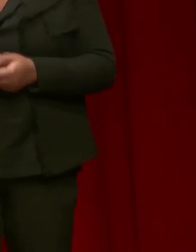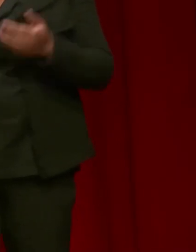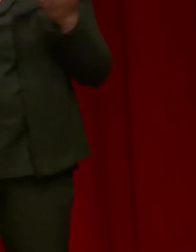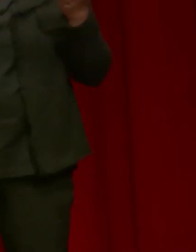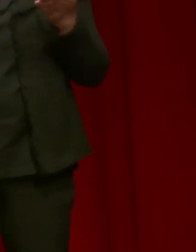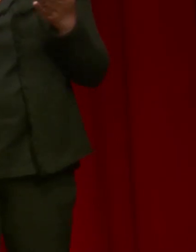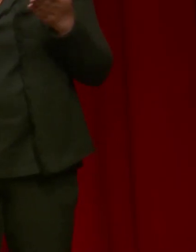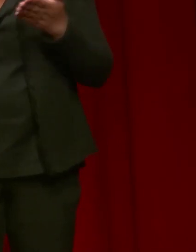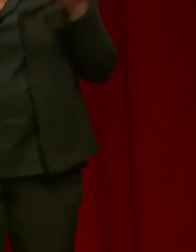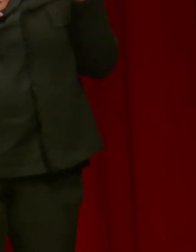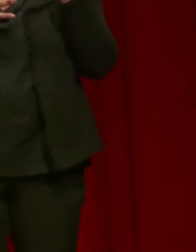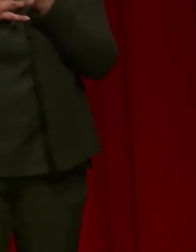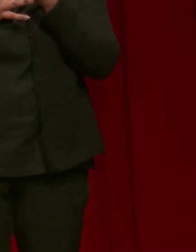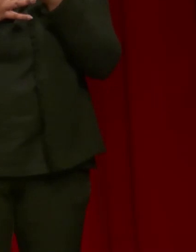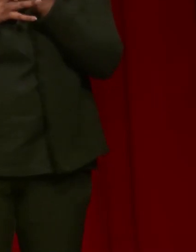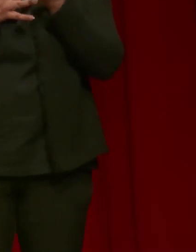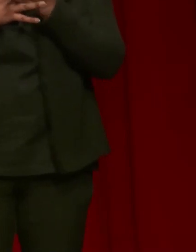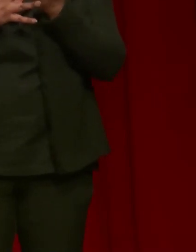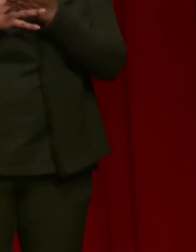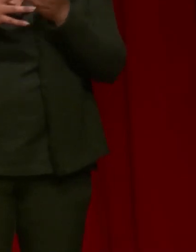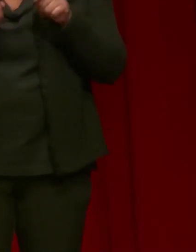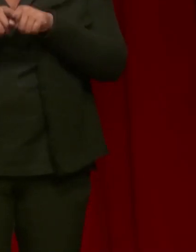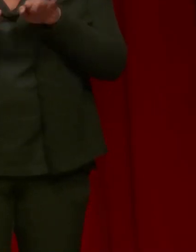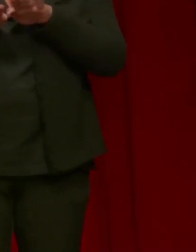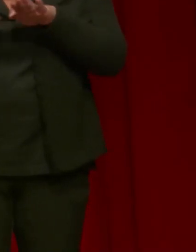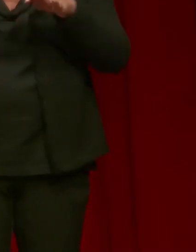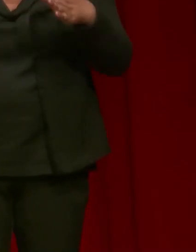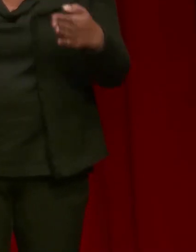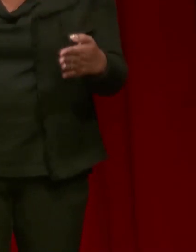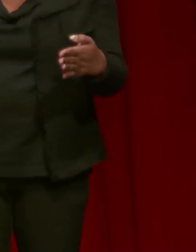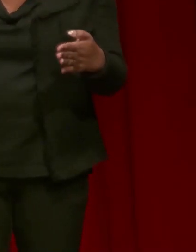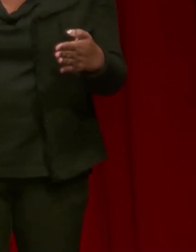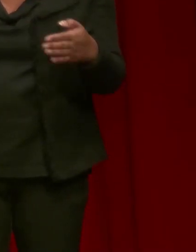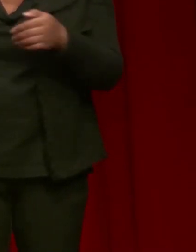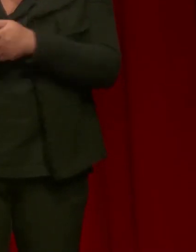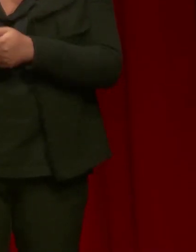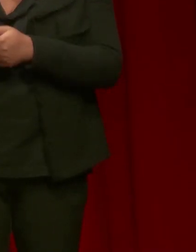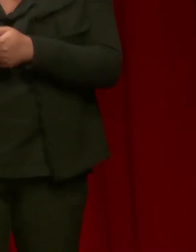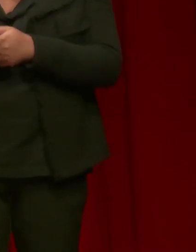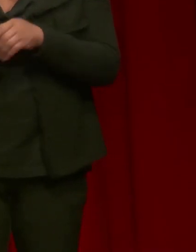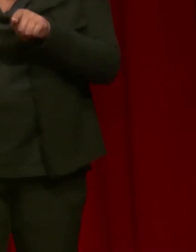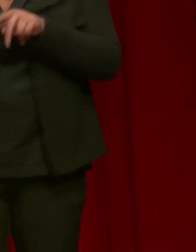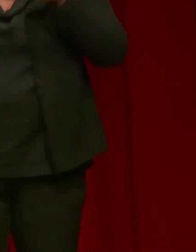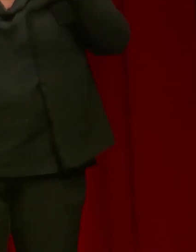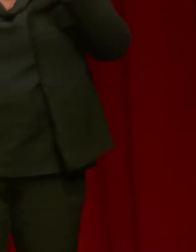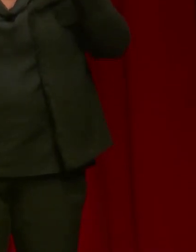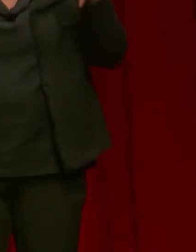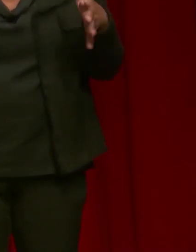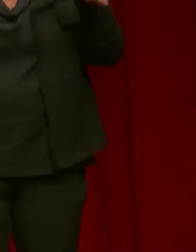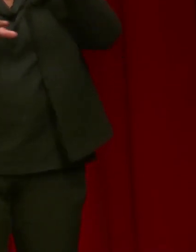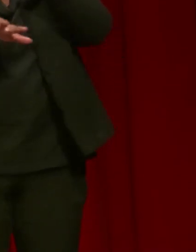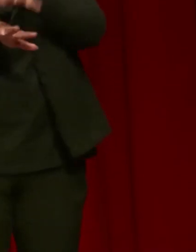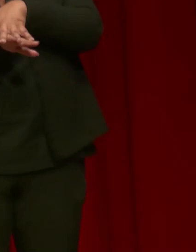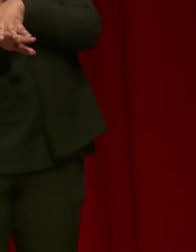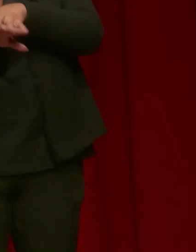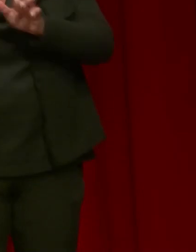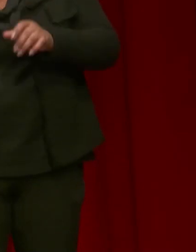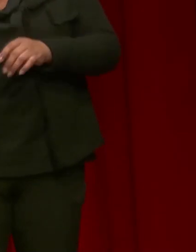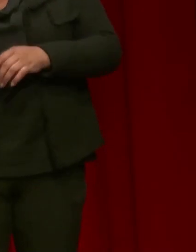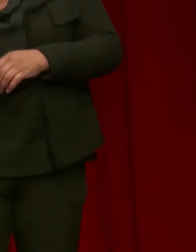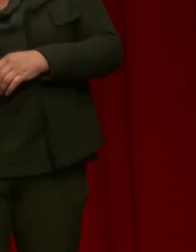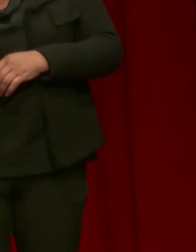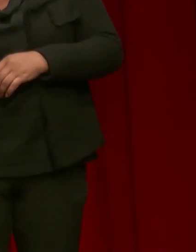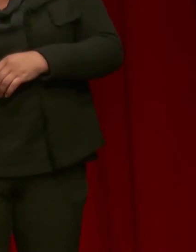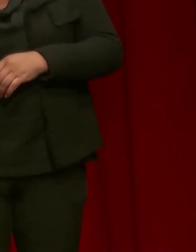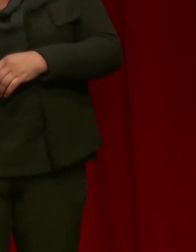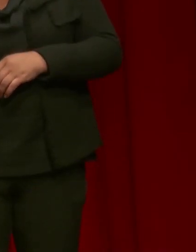Pessoal, agora nós vamos para o nosso primeiro painel do evento, que é a inclusão de pessoas com deficiência visual. Eu quero chamar